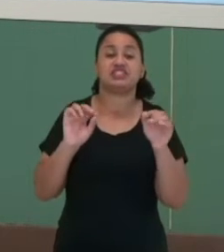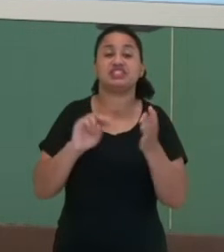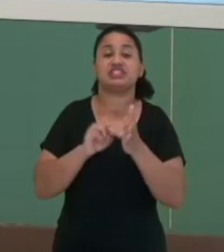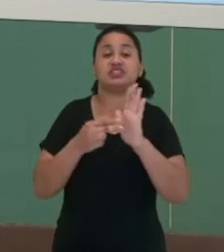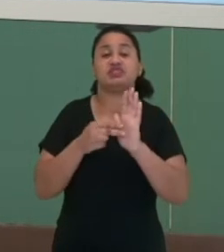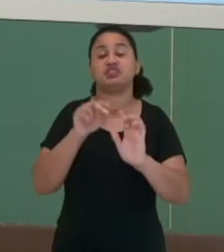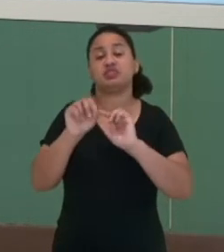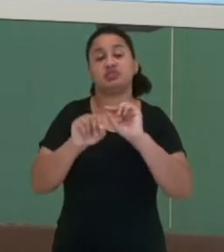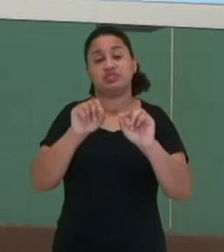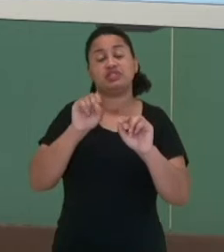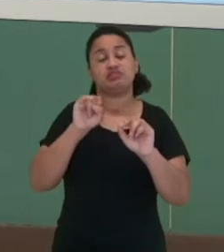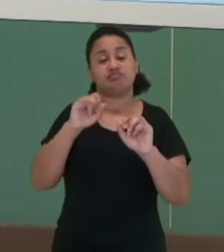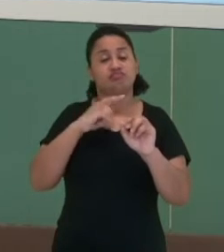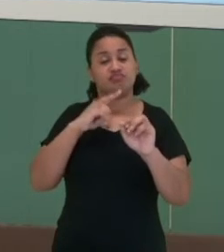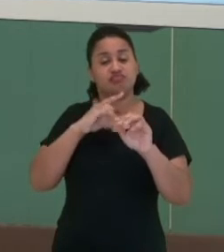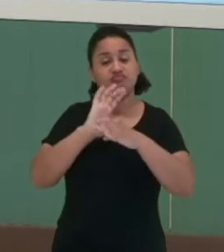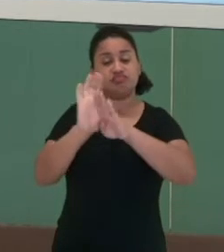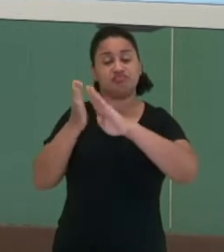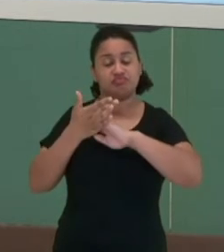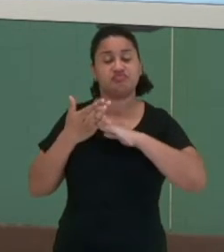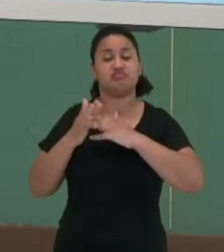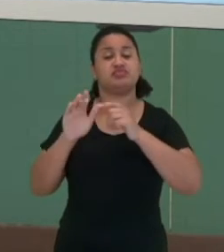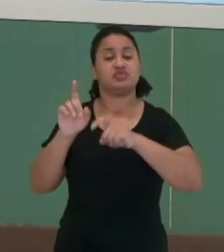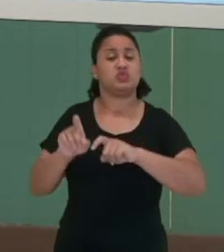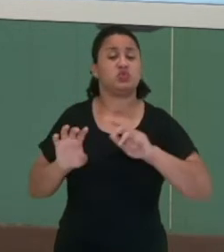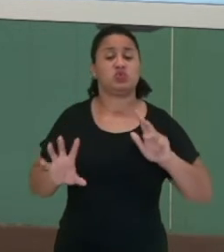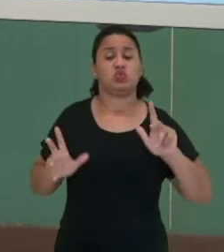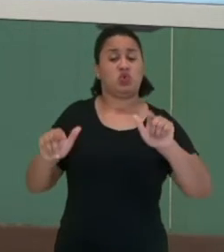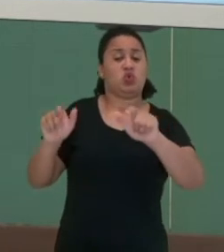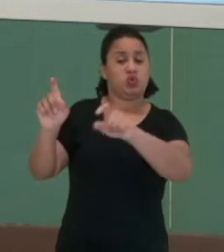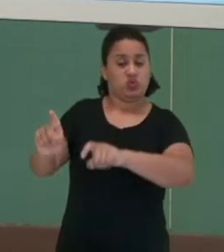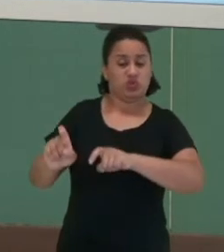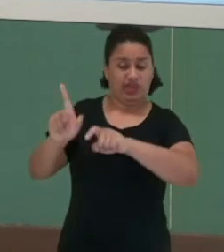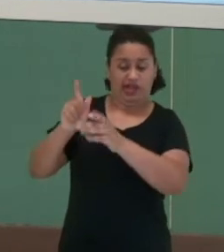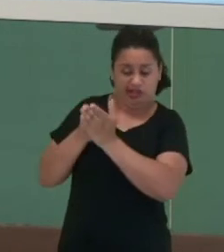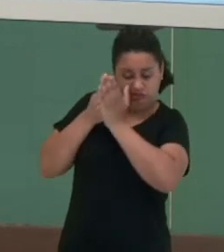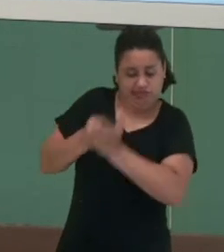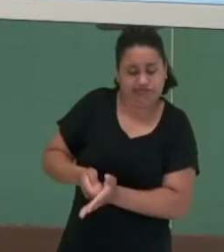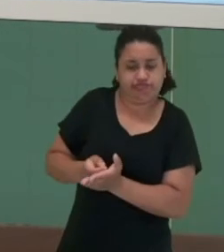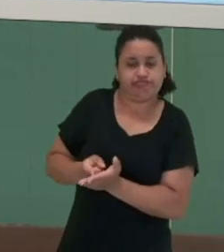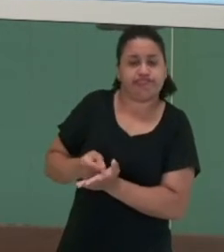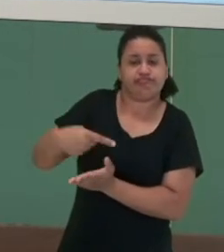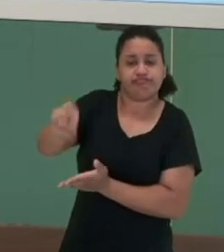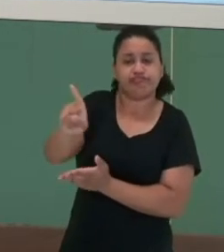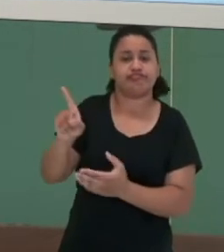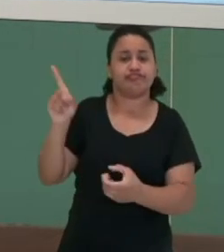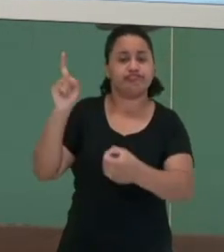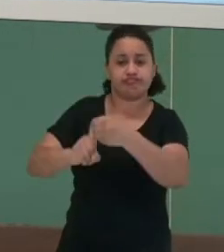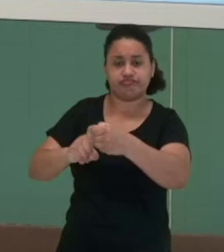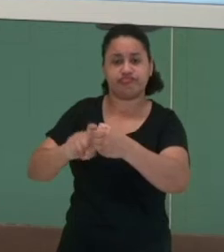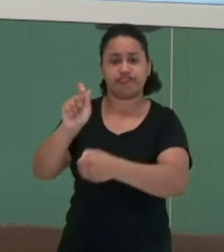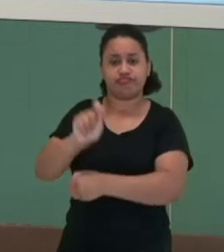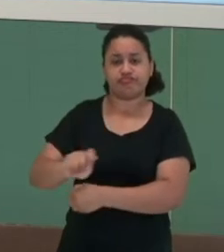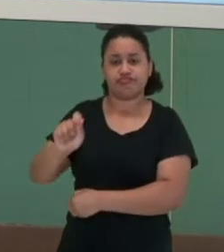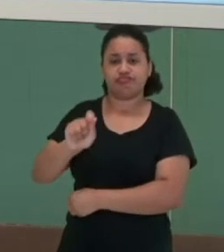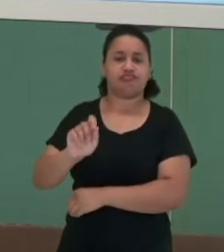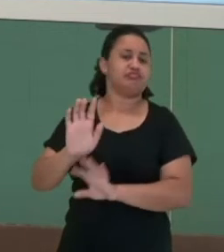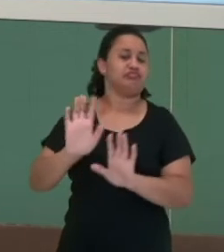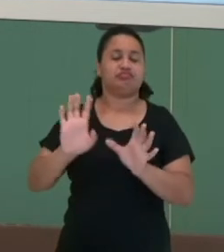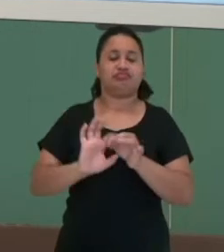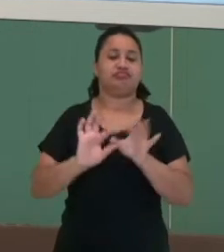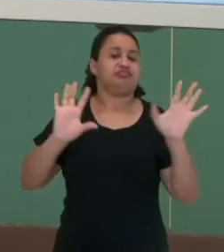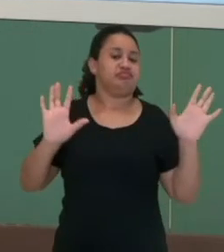porque existe uma cooperativa agrícola que todos os agricultores são obrigados a se associar a ela. Ela é